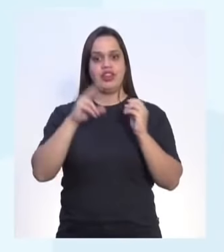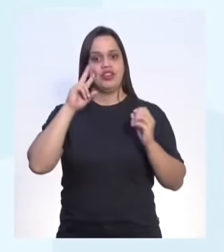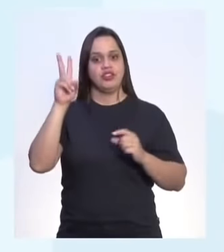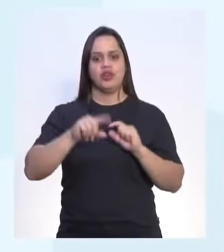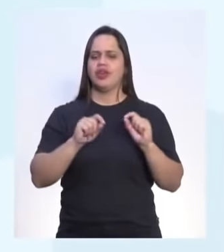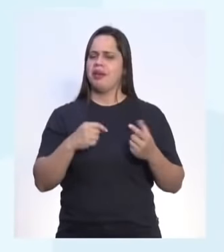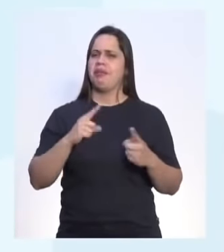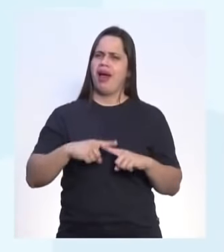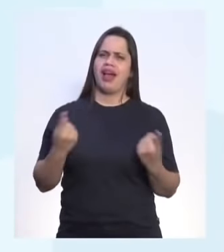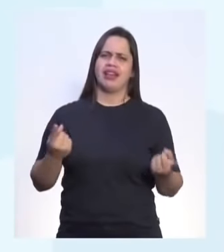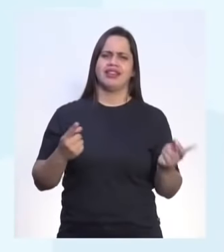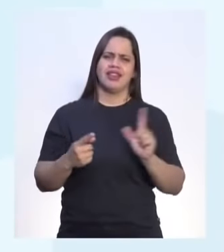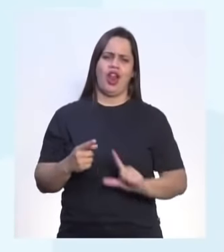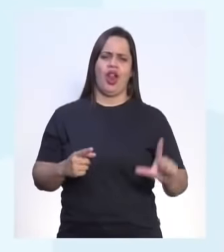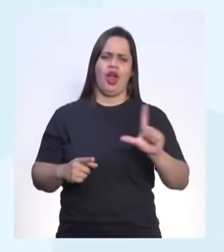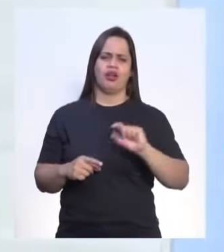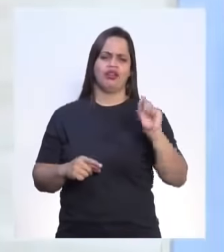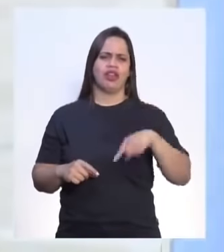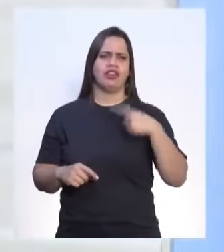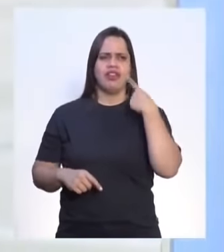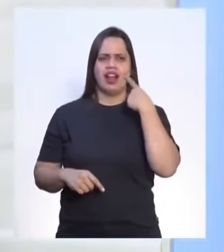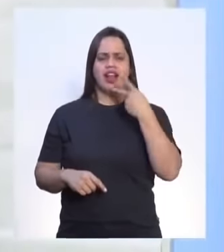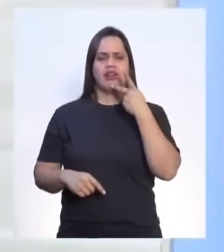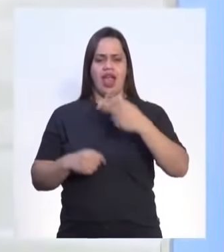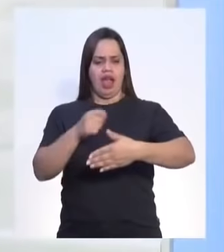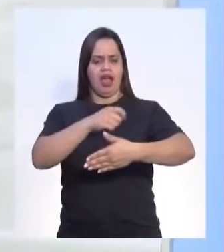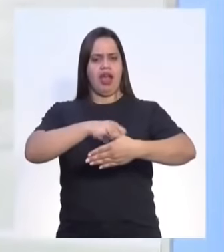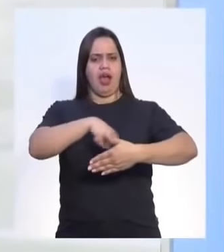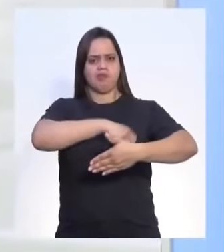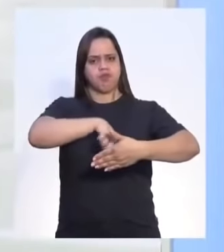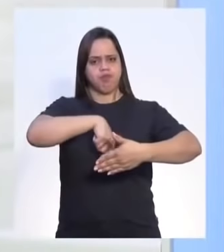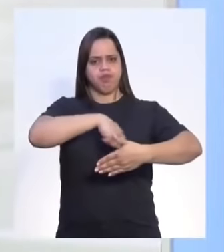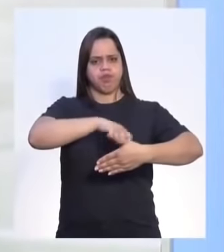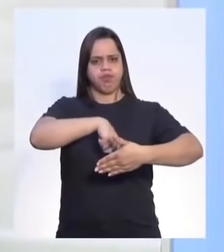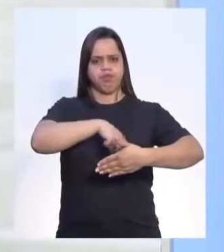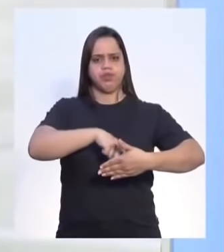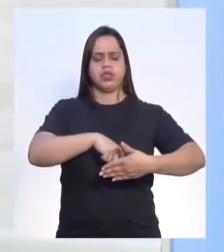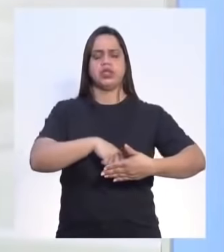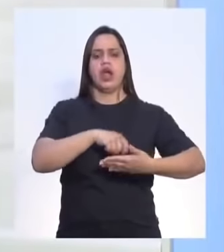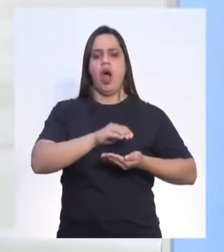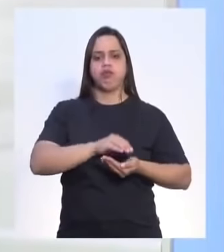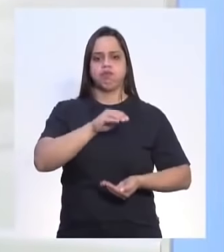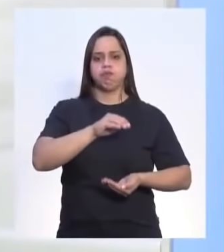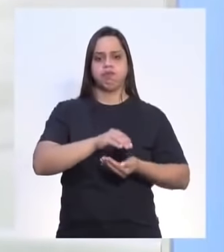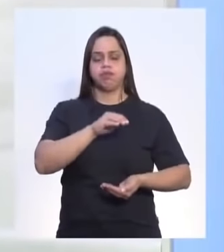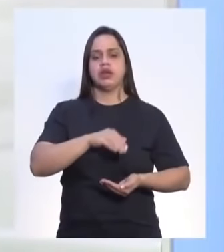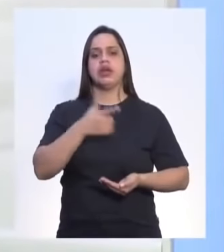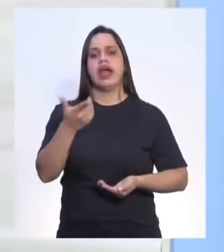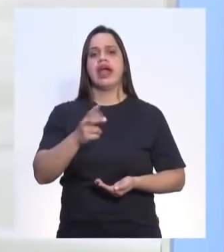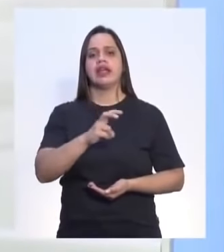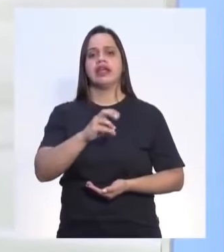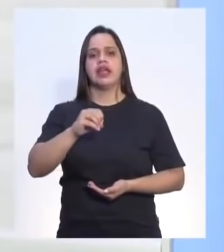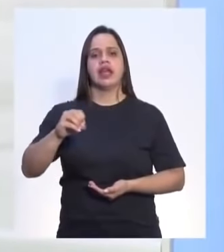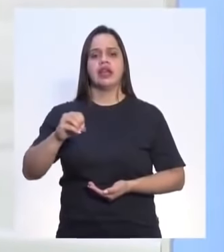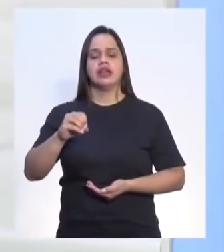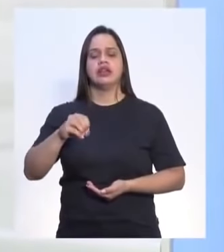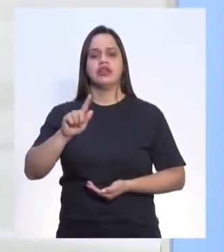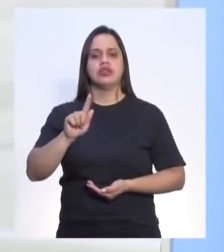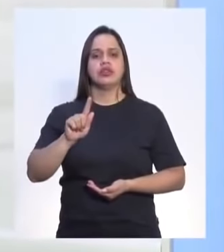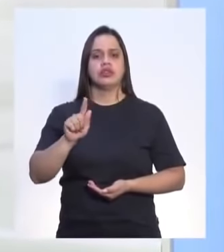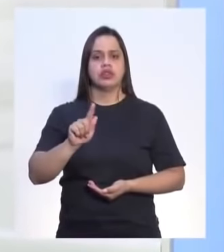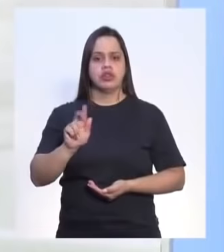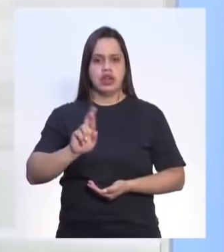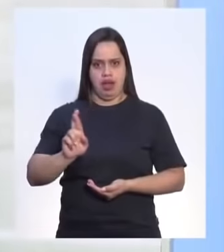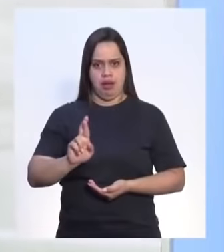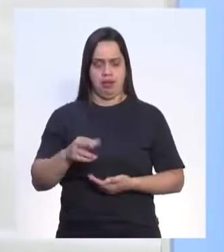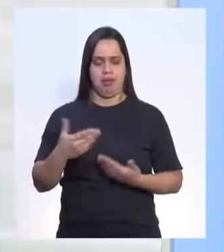você falar, a massa do bolo, tá, sei lá, mede 500 gramas, pesa 500 gramas,